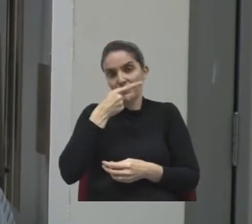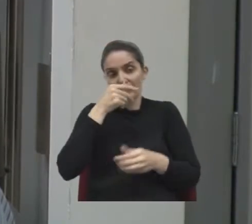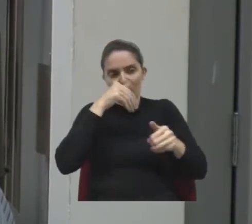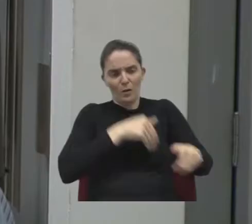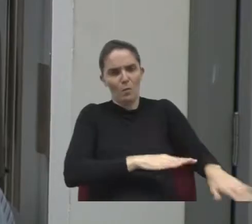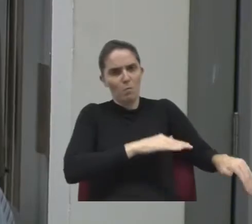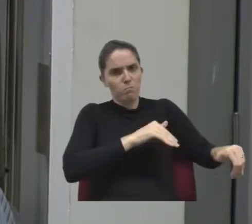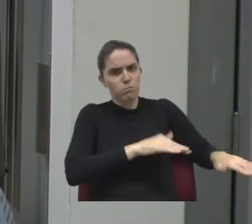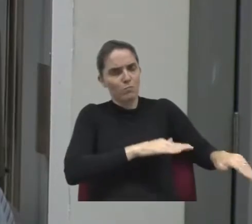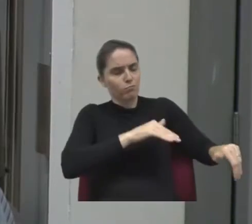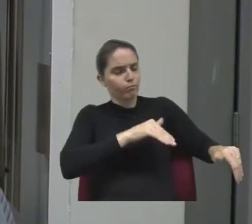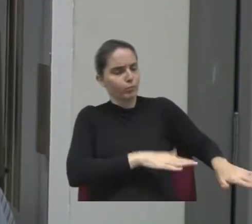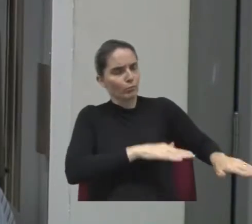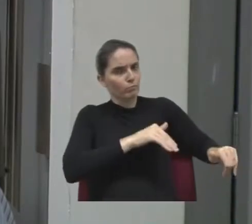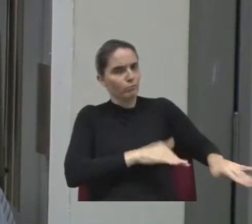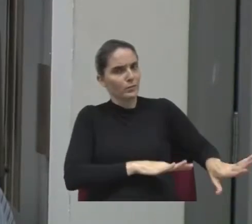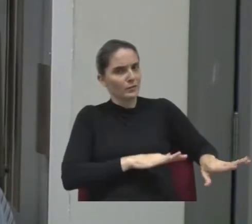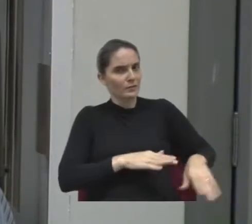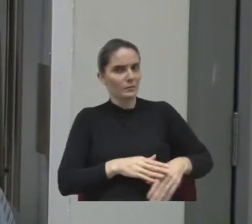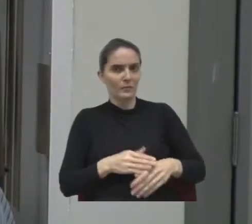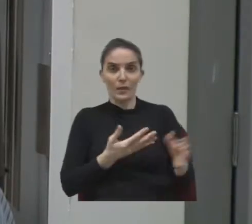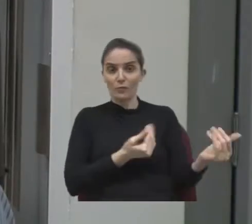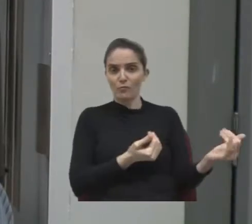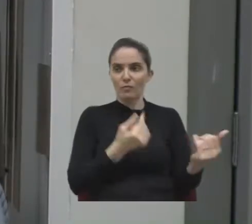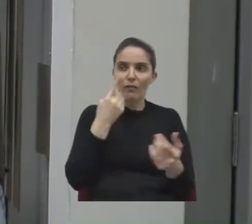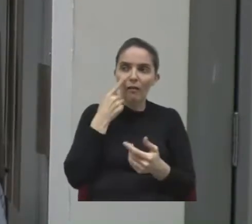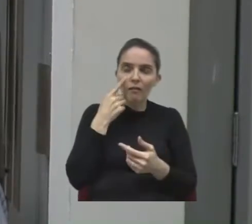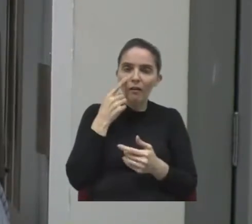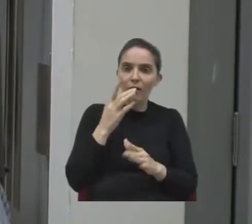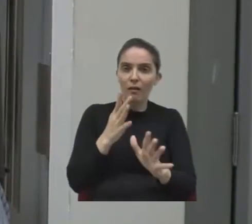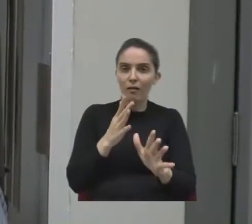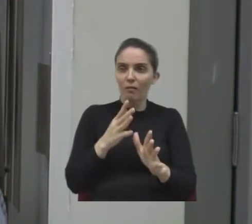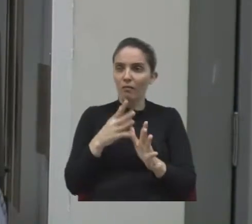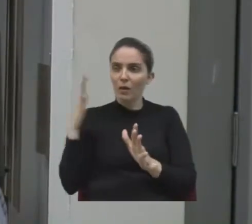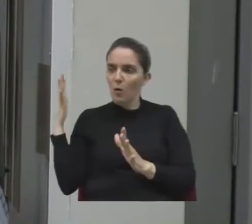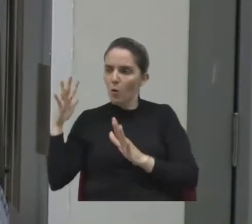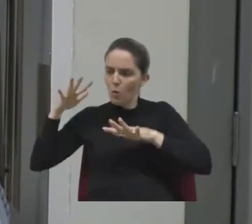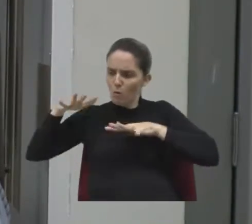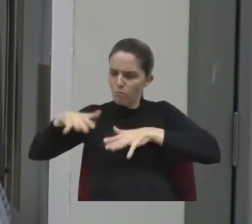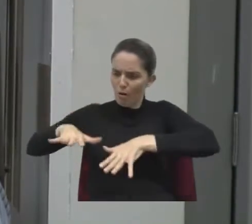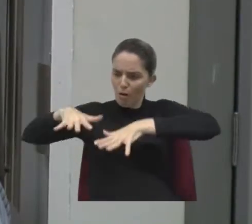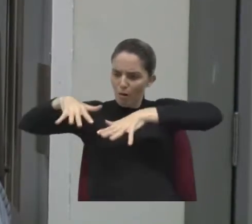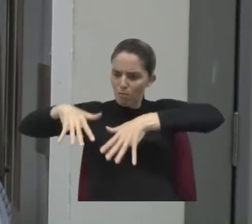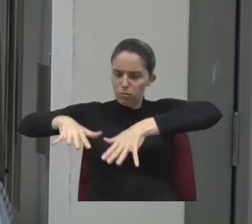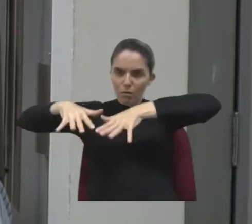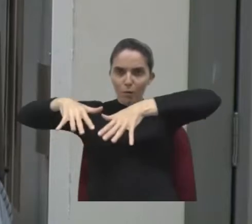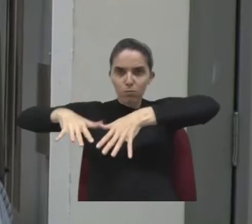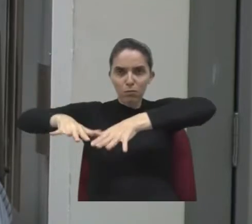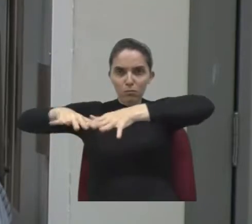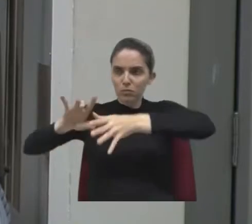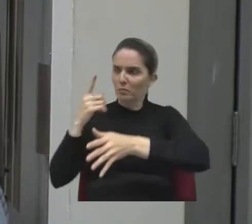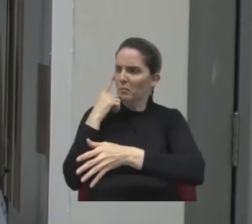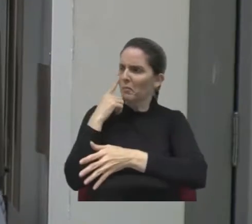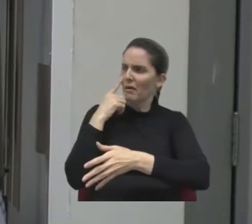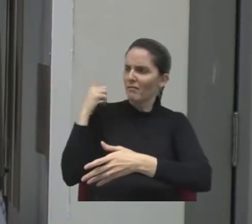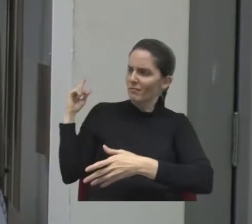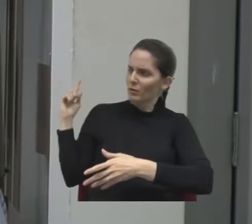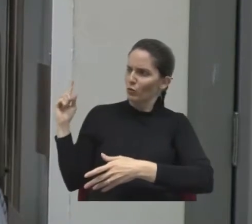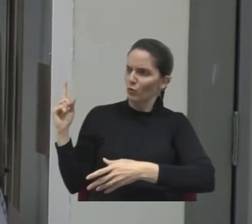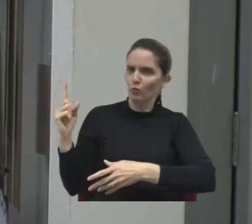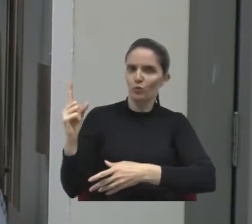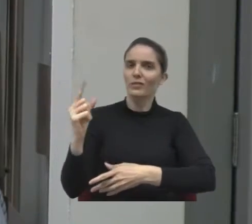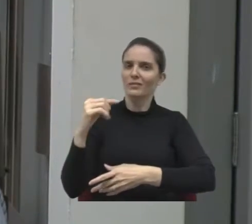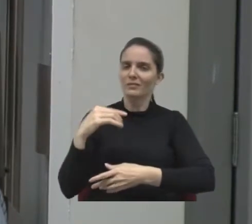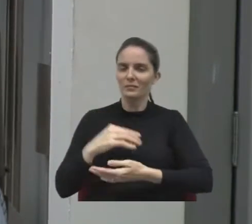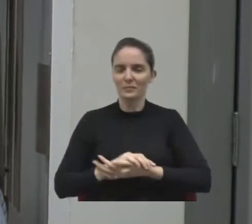setembro, a gente ia assistir desde criança, justamente para ver o Exército passar. Né? Na minha cidade, a gente